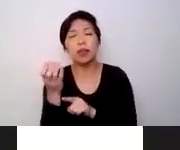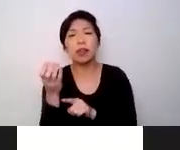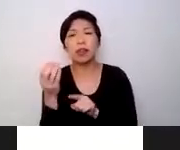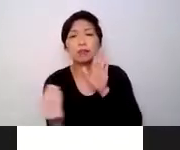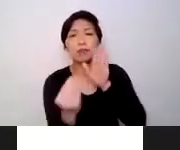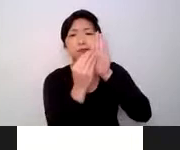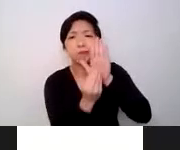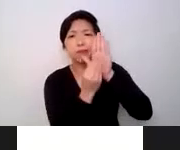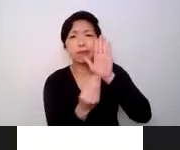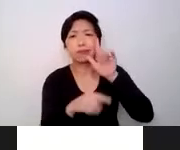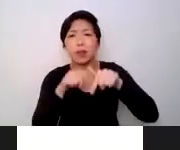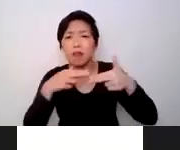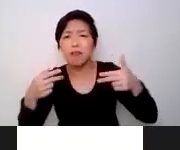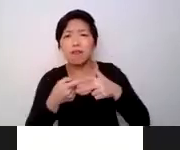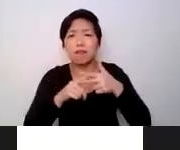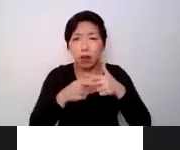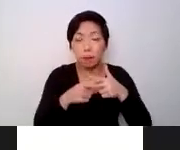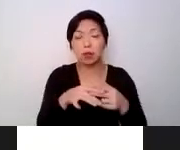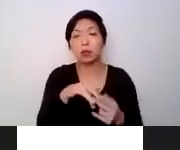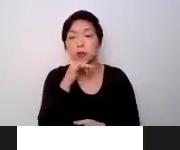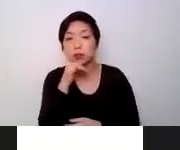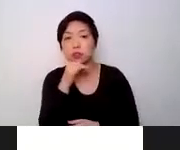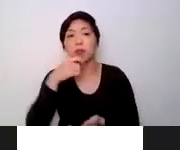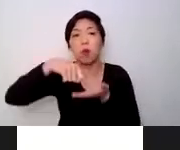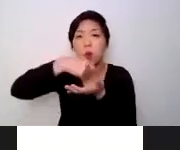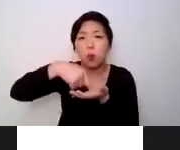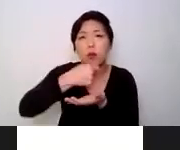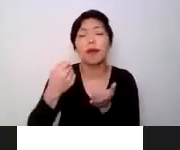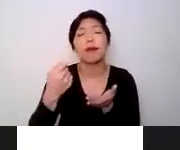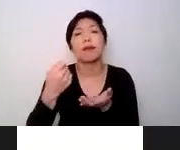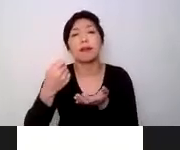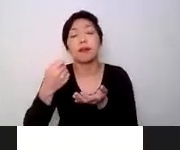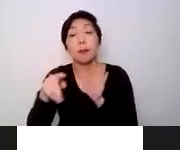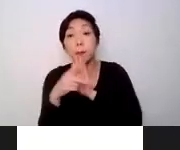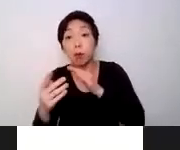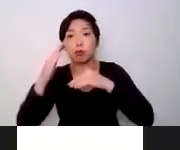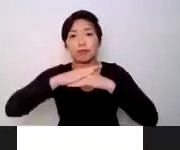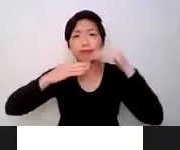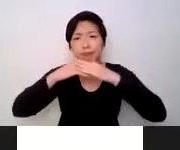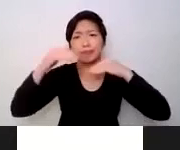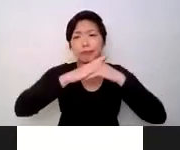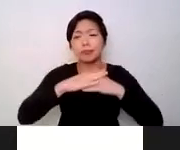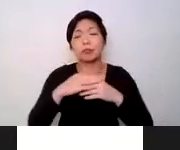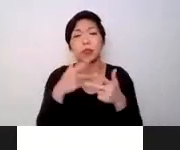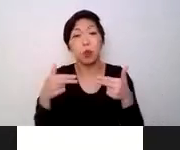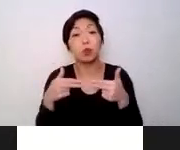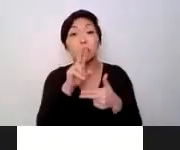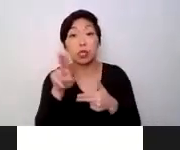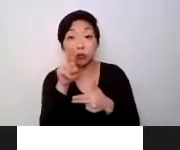nesse concreto nas fachadas como as colheres de pedreiro as ferramentas todas que eles usavam